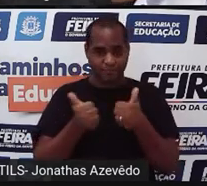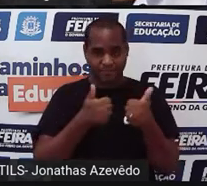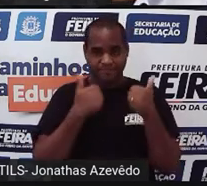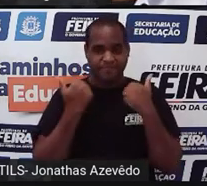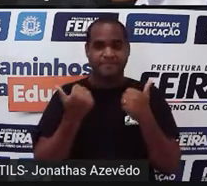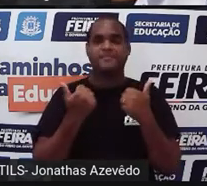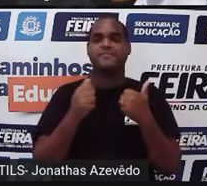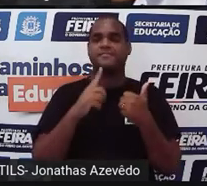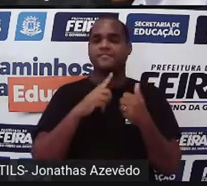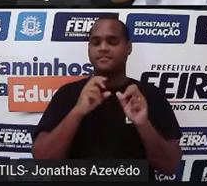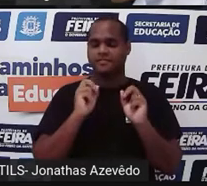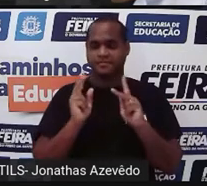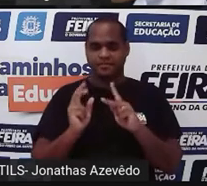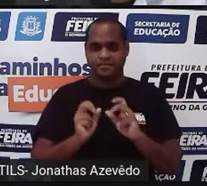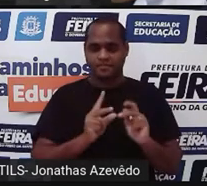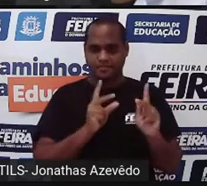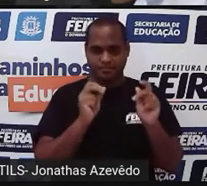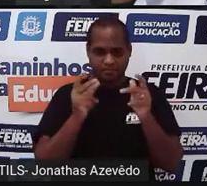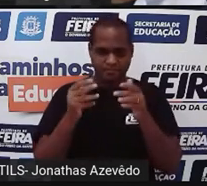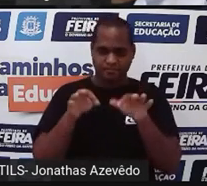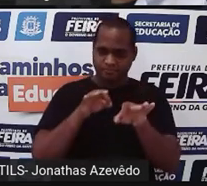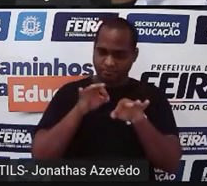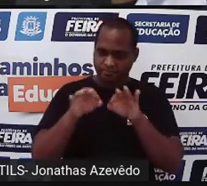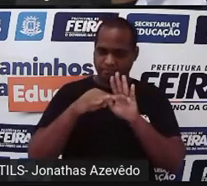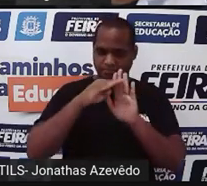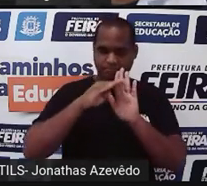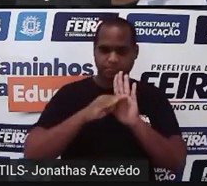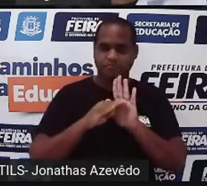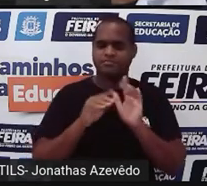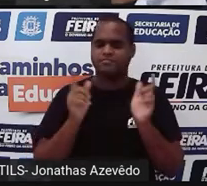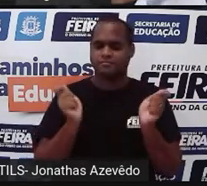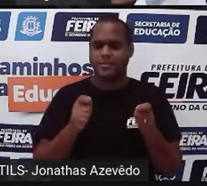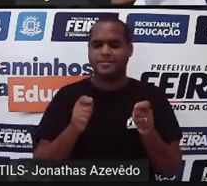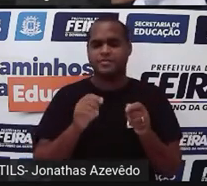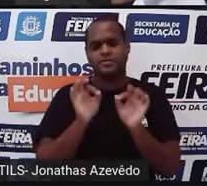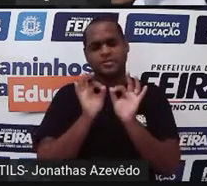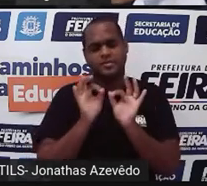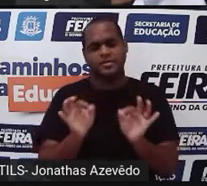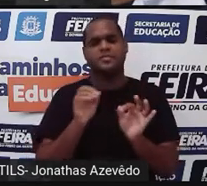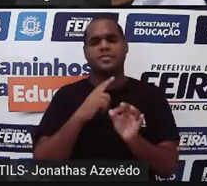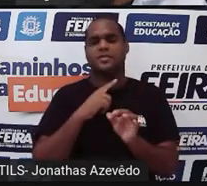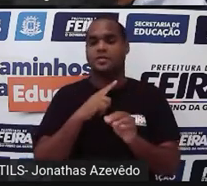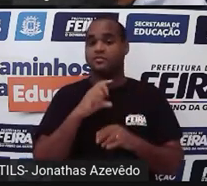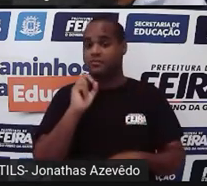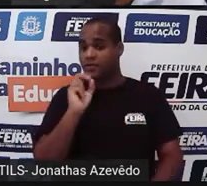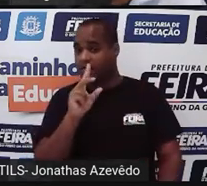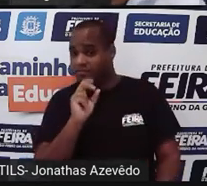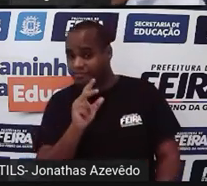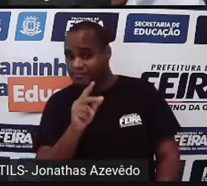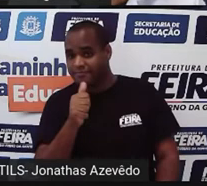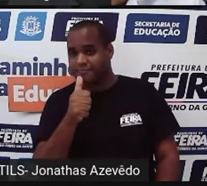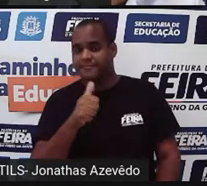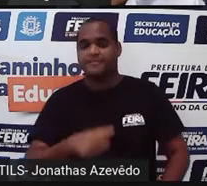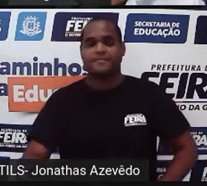Beleza? Tranquilo essa organização da lista? Bem simplesinha. Tá bom?